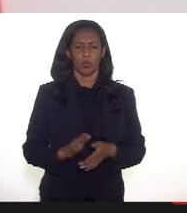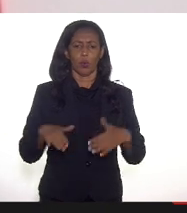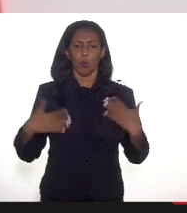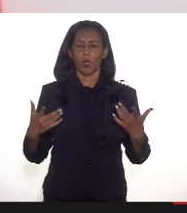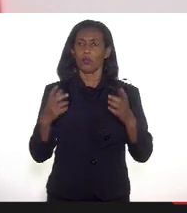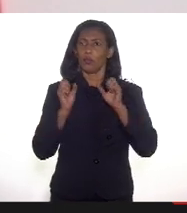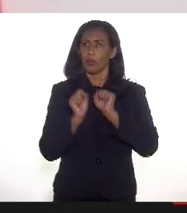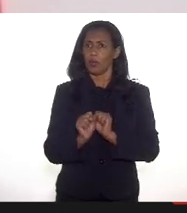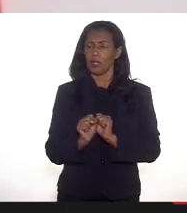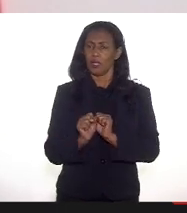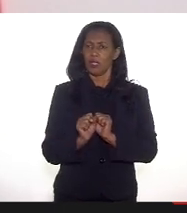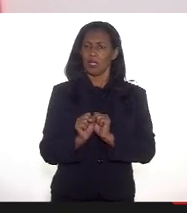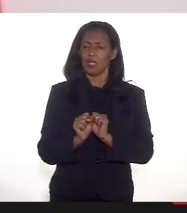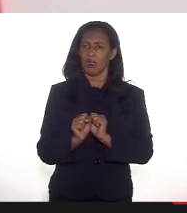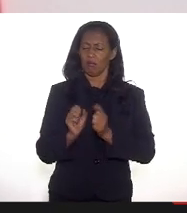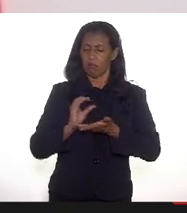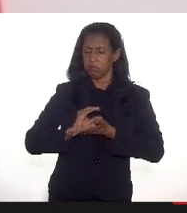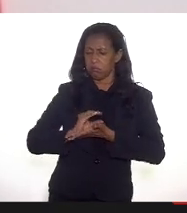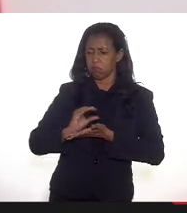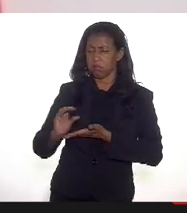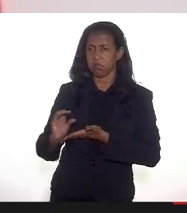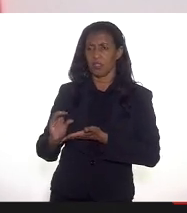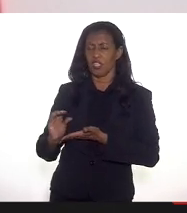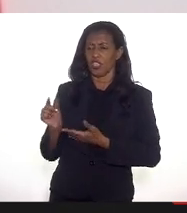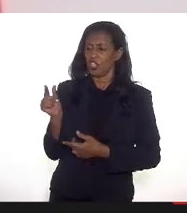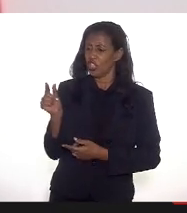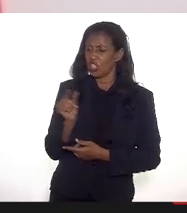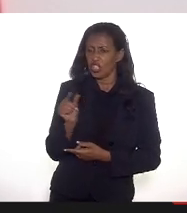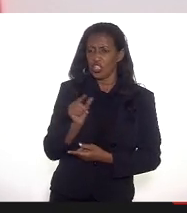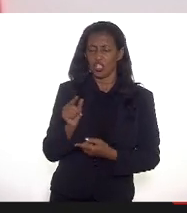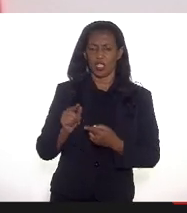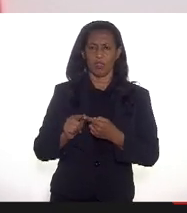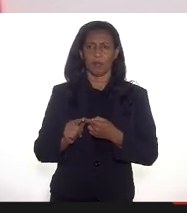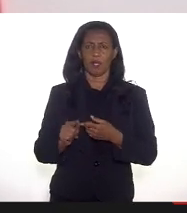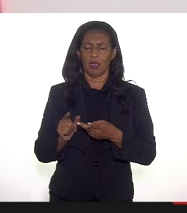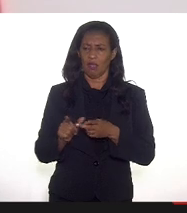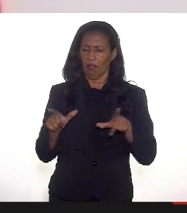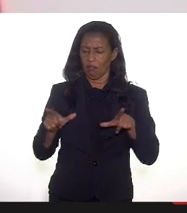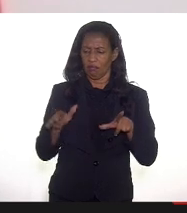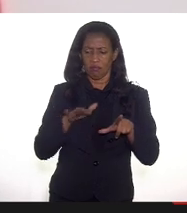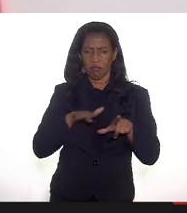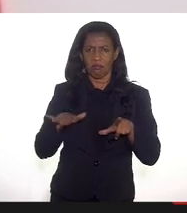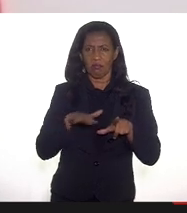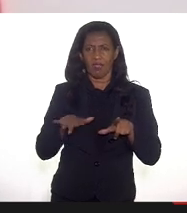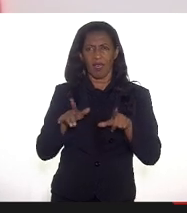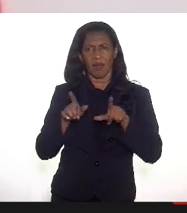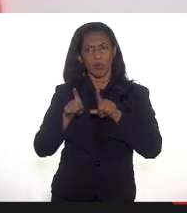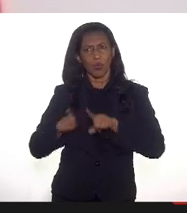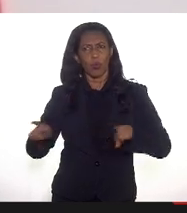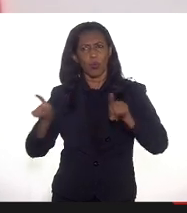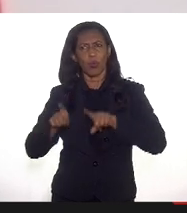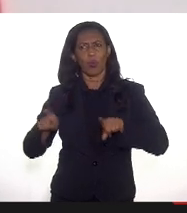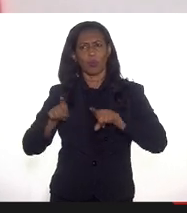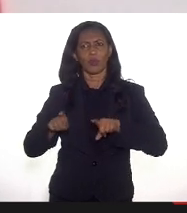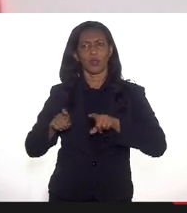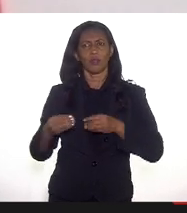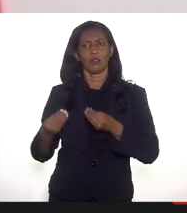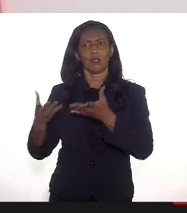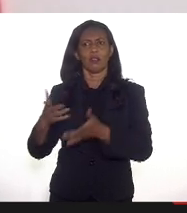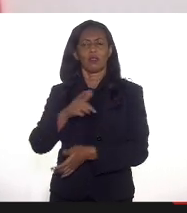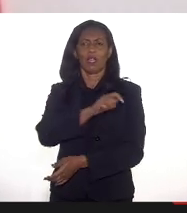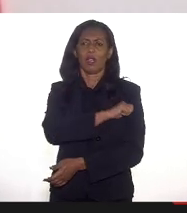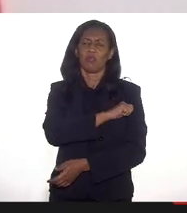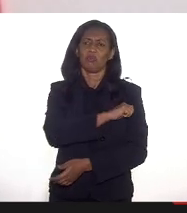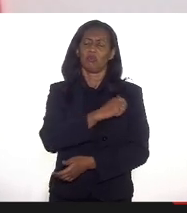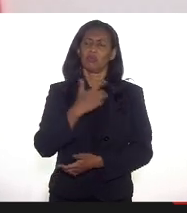poderia ser investido em chips, em tablets, em computadores para os nossos alunos. Isso nos chama muita